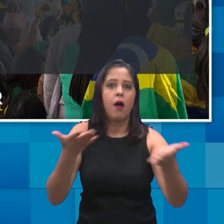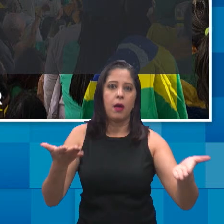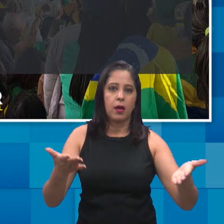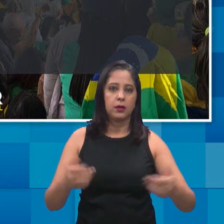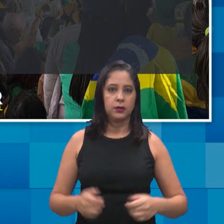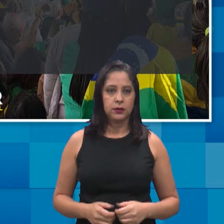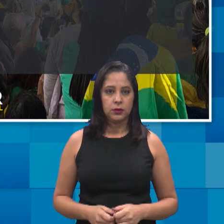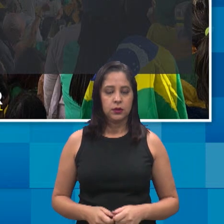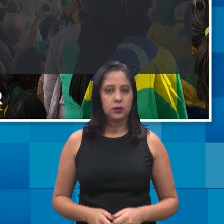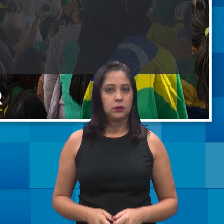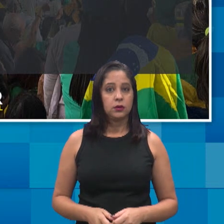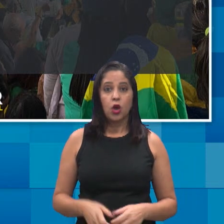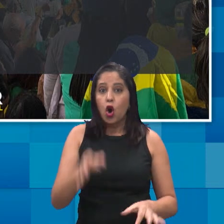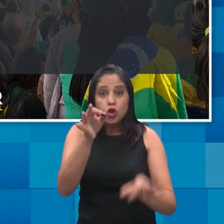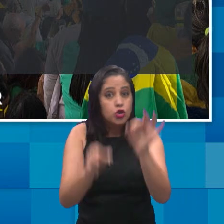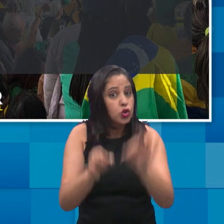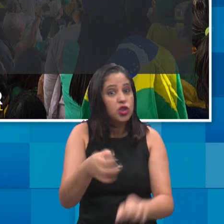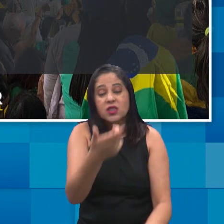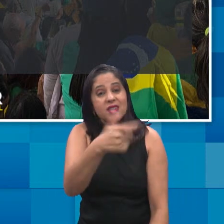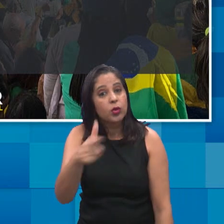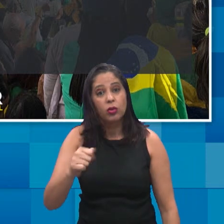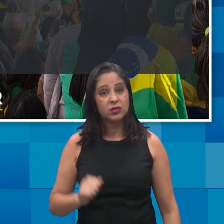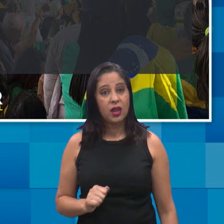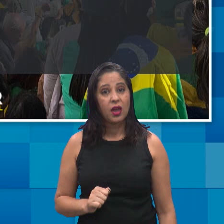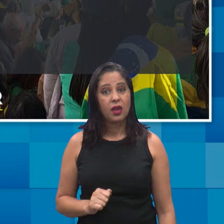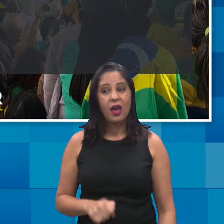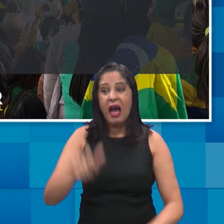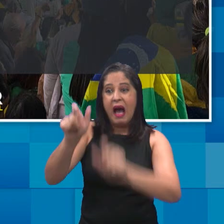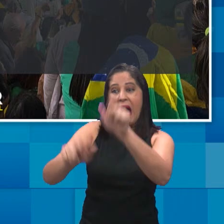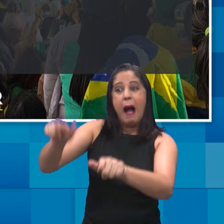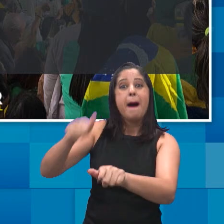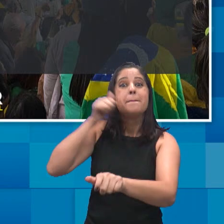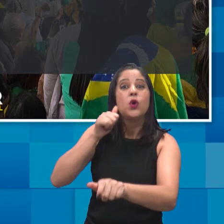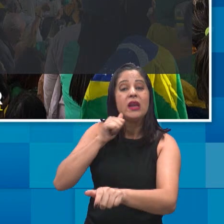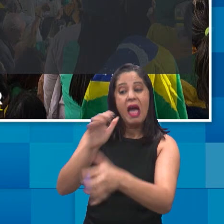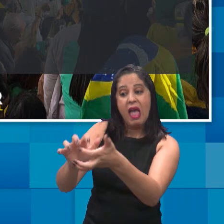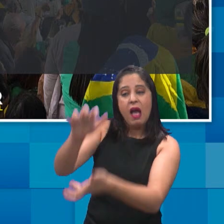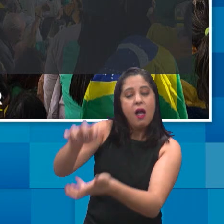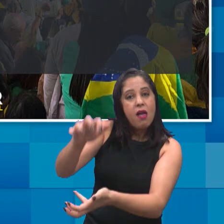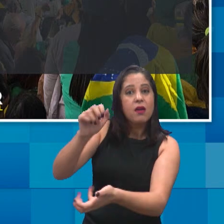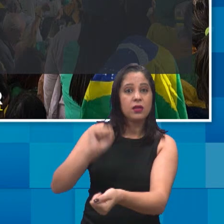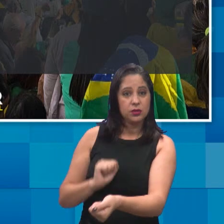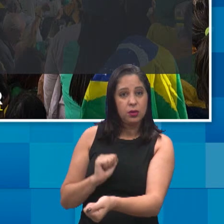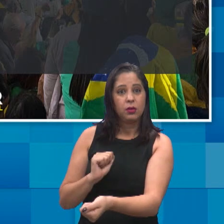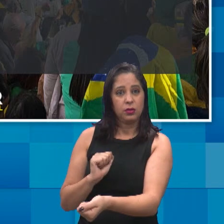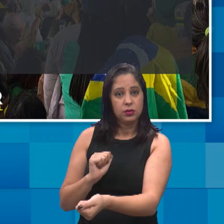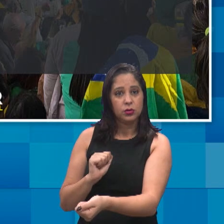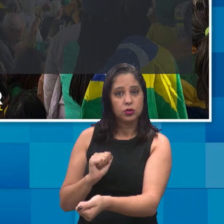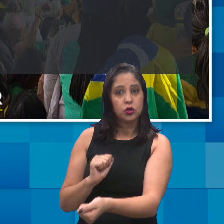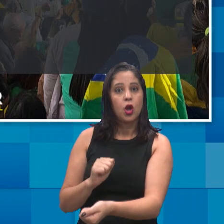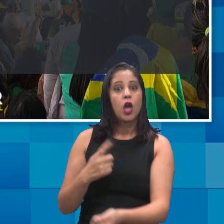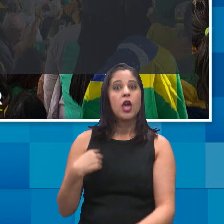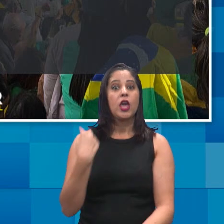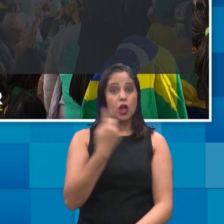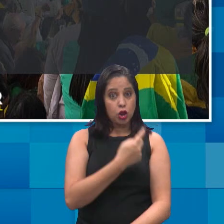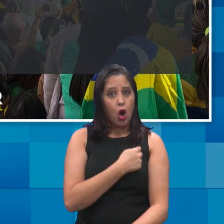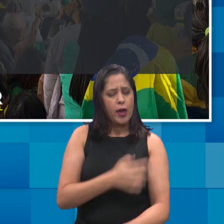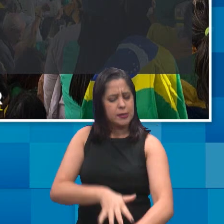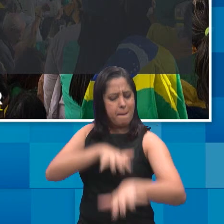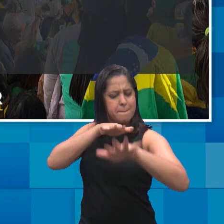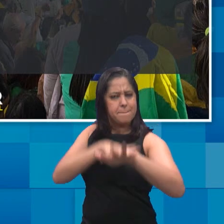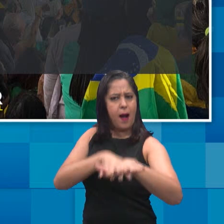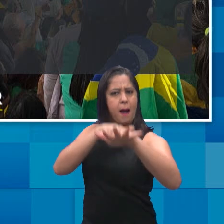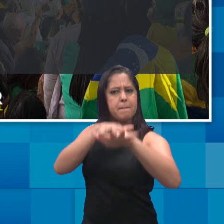É injusto o que estão fazendo com pessoas, com mulheres, com idosos, e nós fomos às ruas justamente